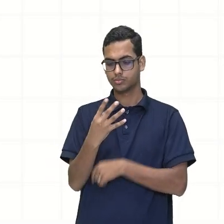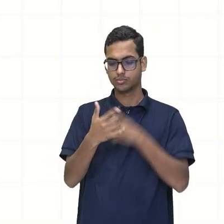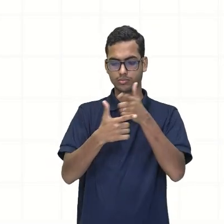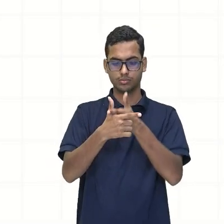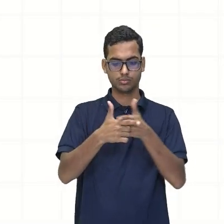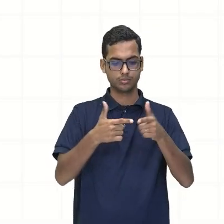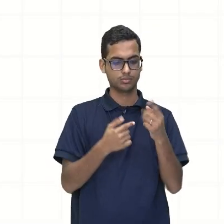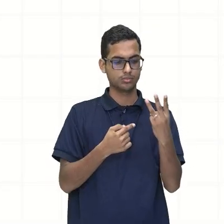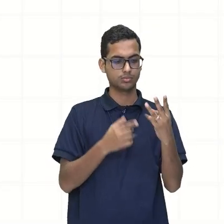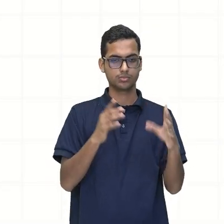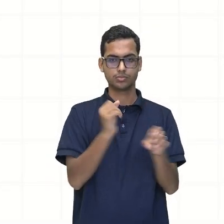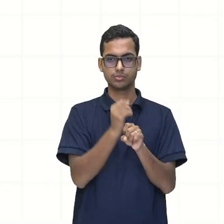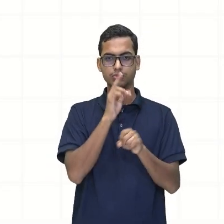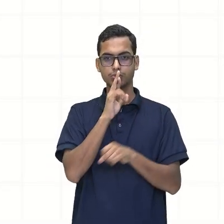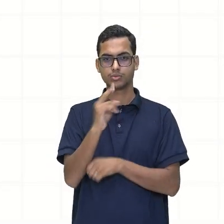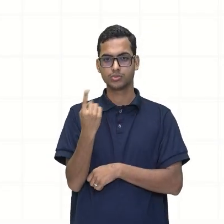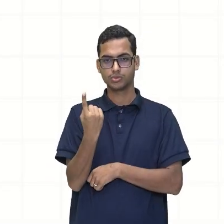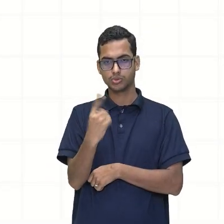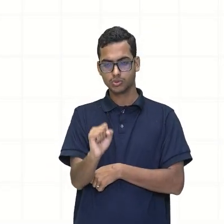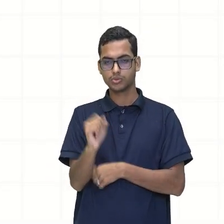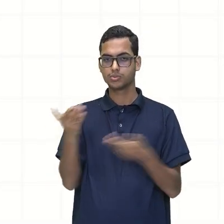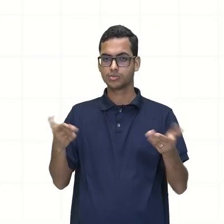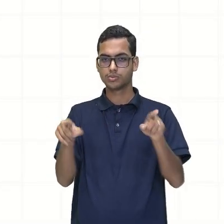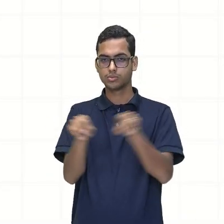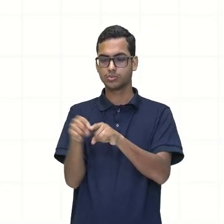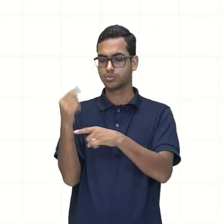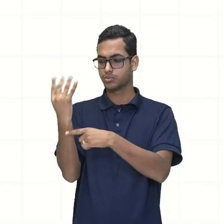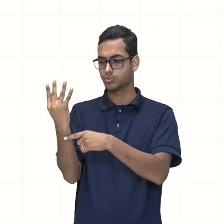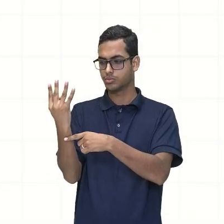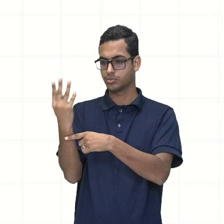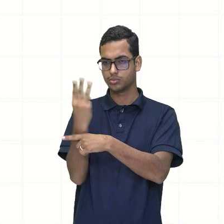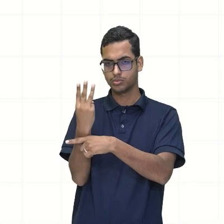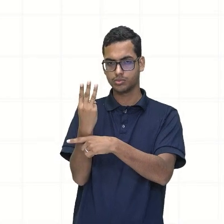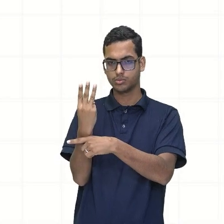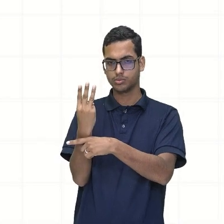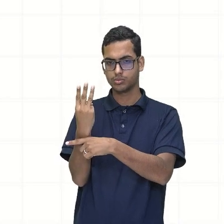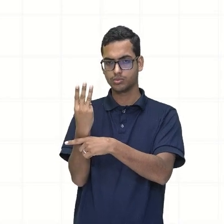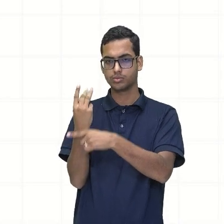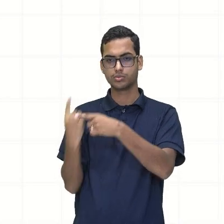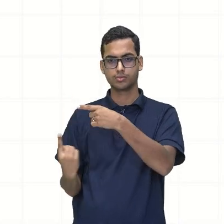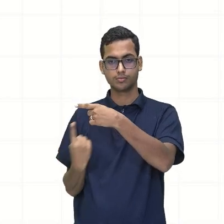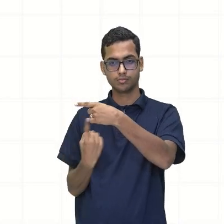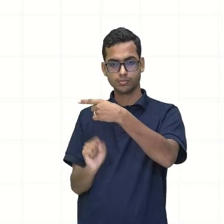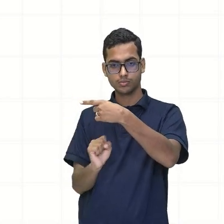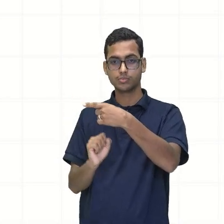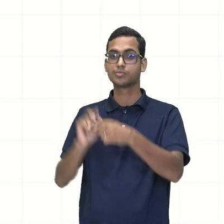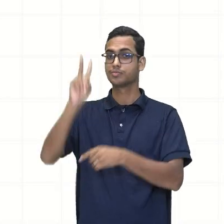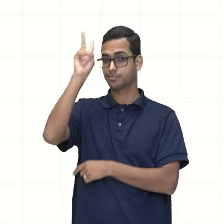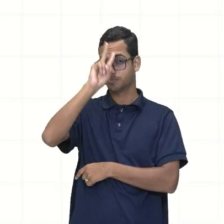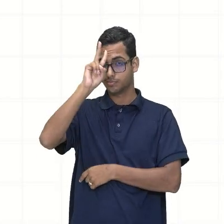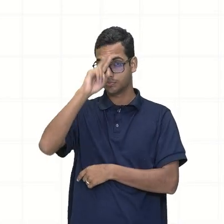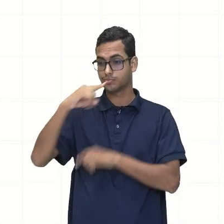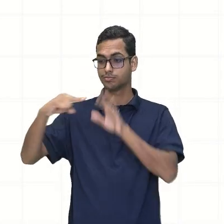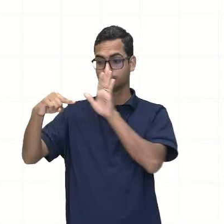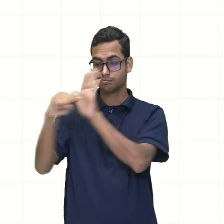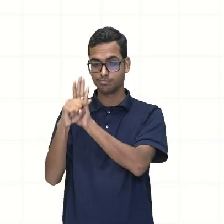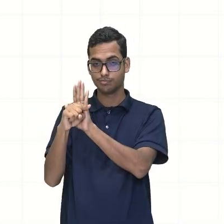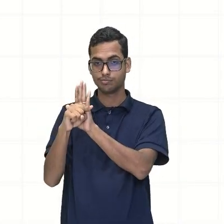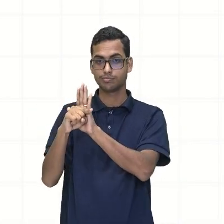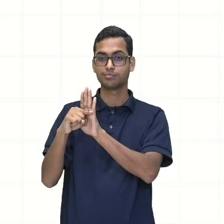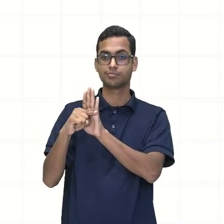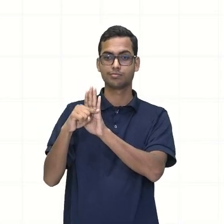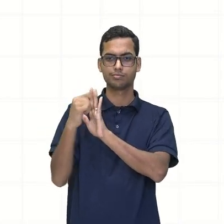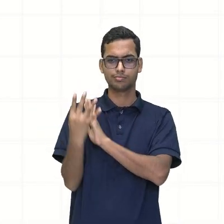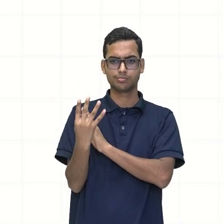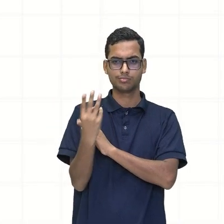18. Pronto, olha só. Lembrando que é negativo, né? Olha, a professora já ia esquecendo